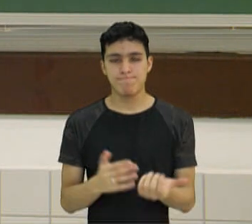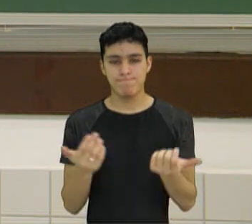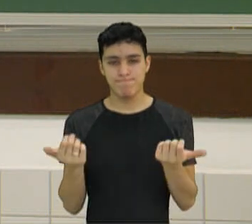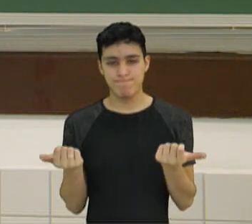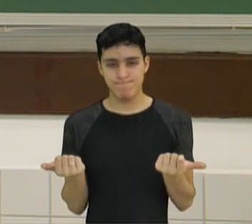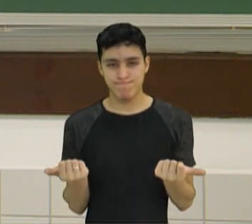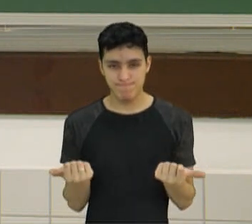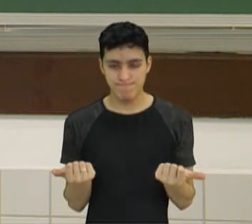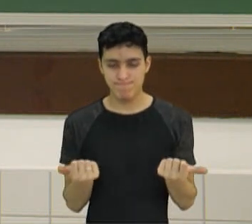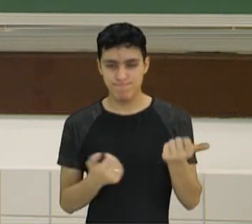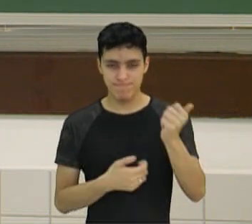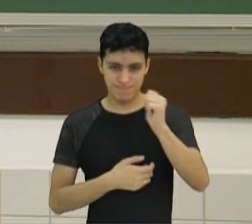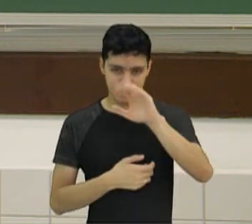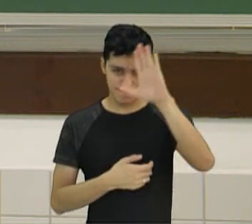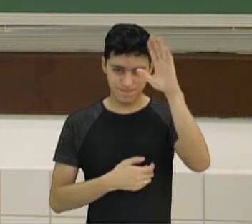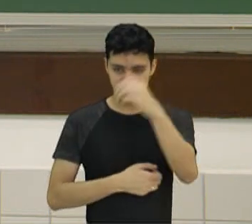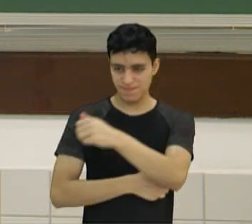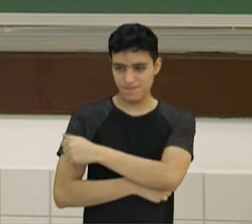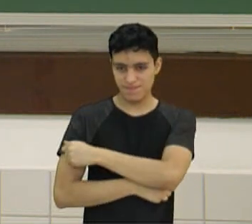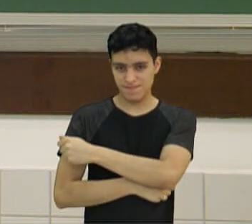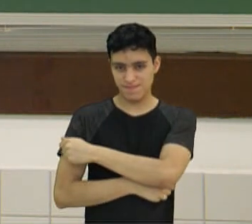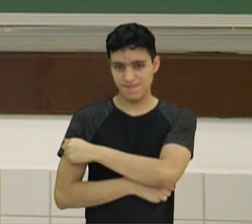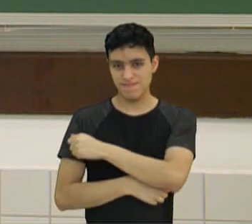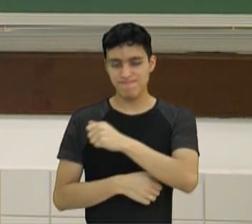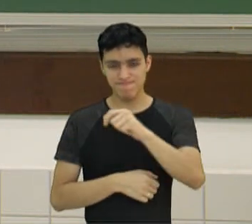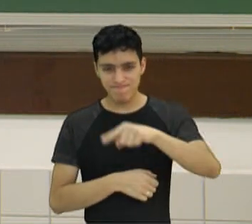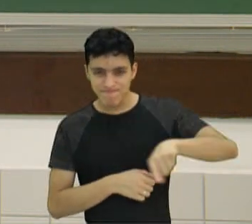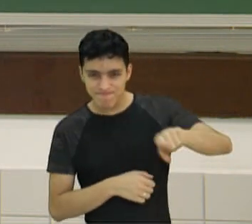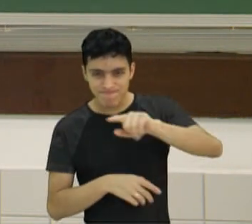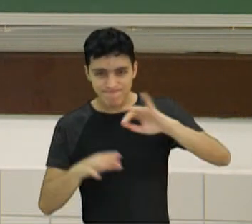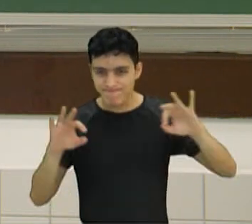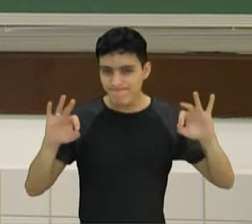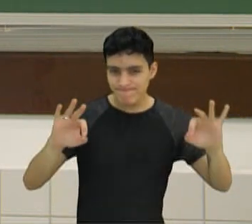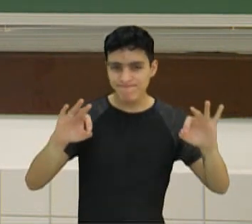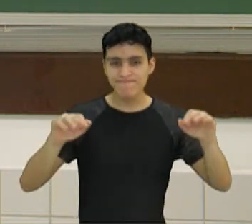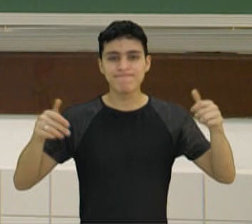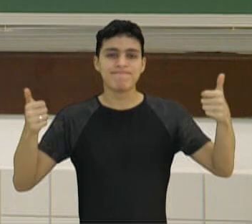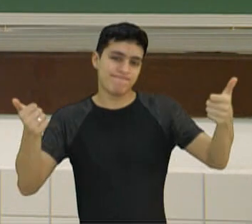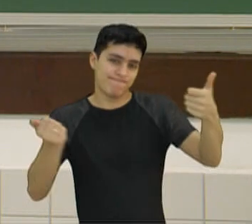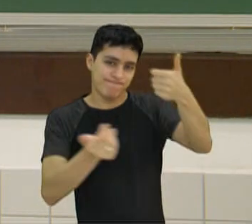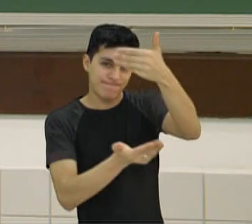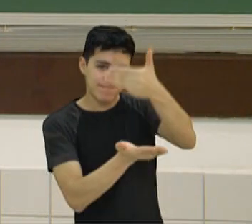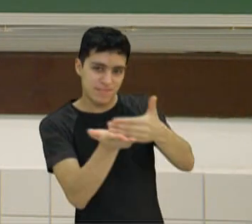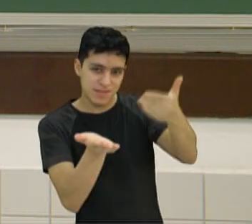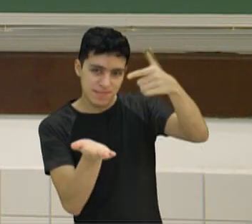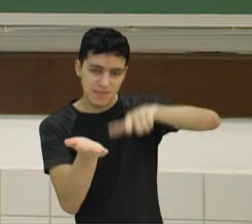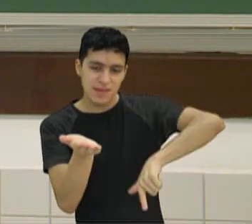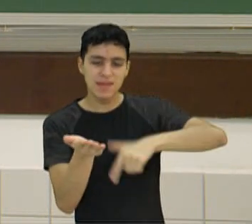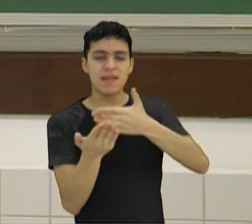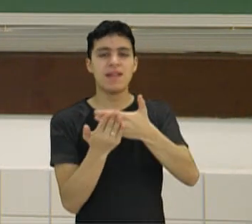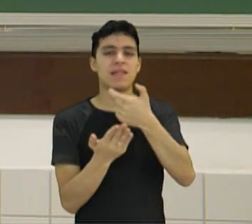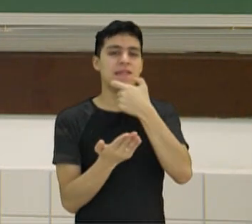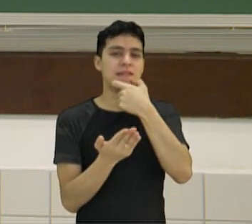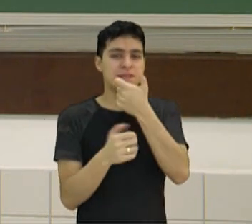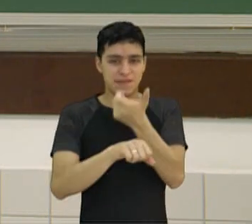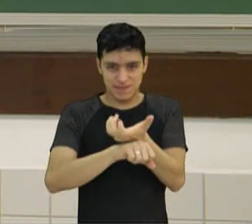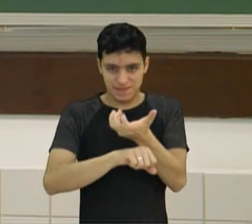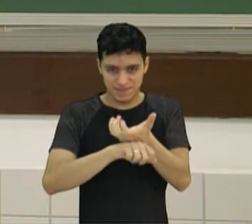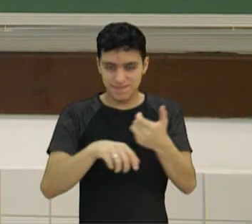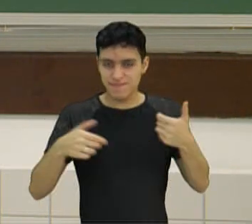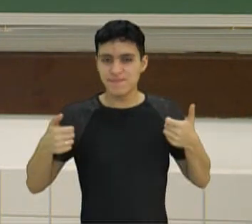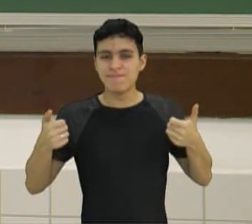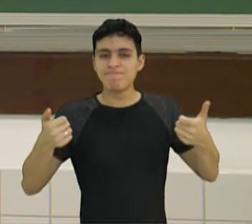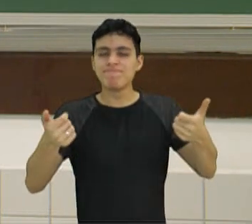Hello, students. How's it going? You fine? Tudo certo por aí? Vamos iniciar então mais uma aula de inglês, tá? Bora